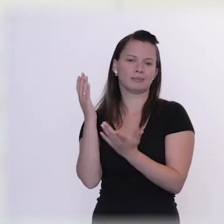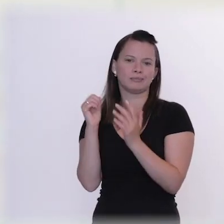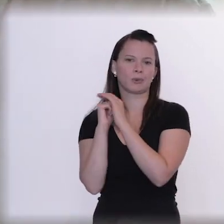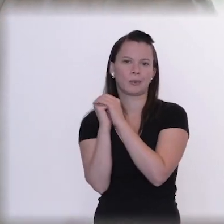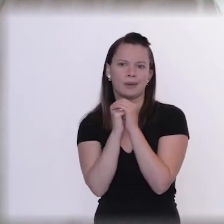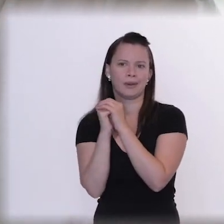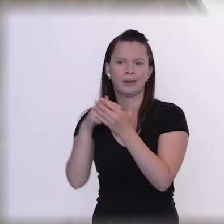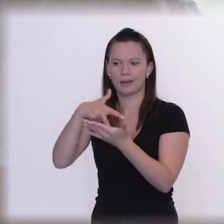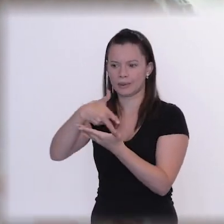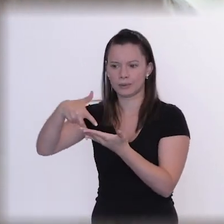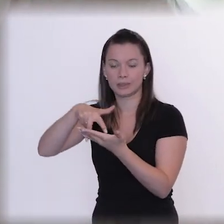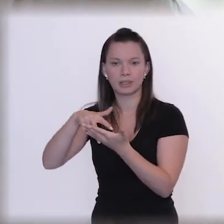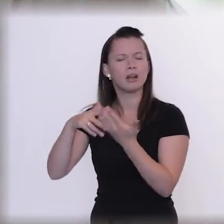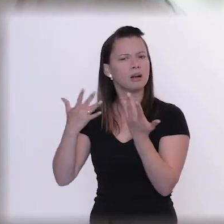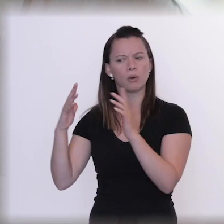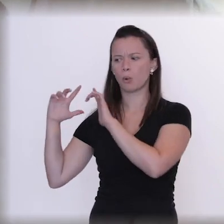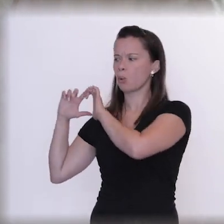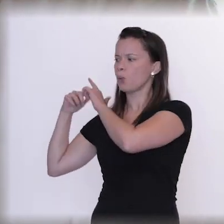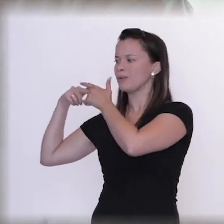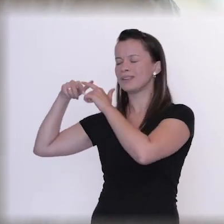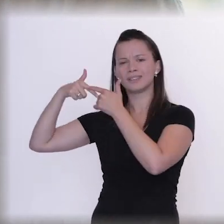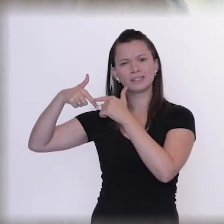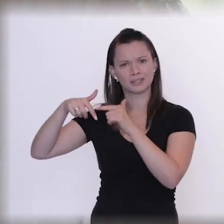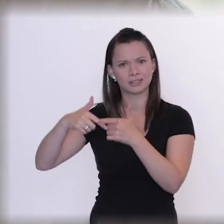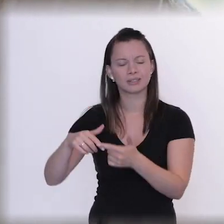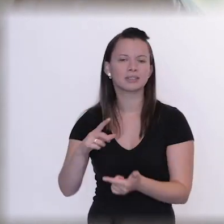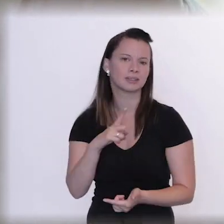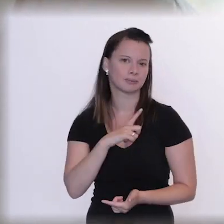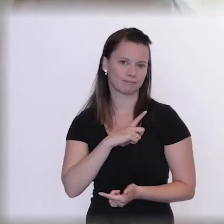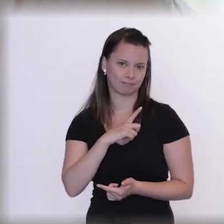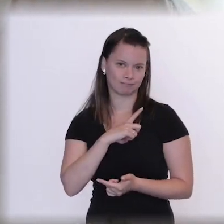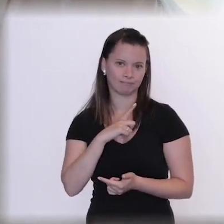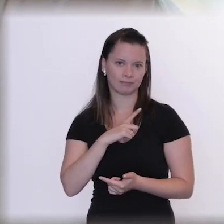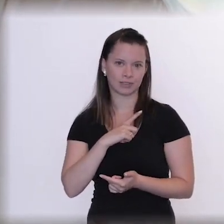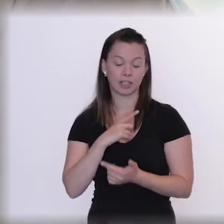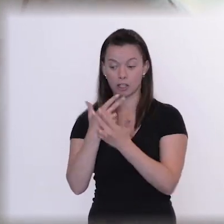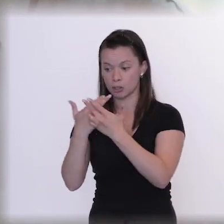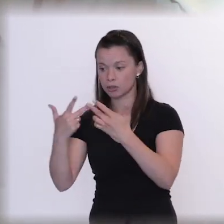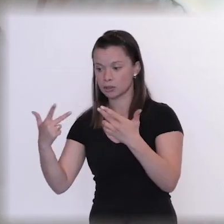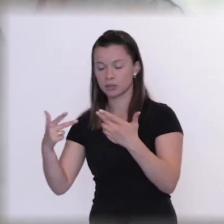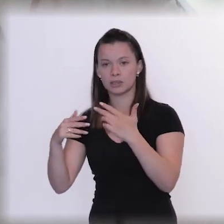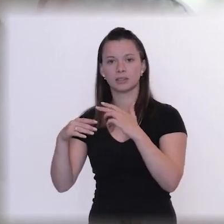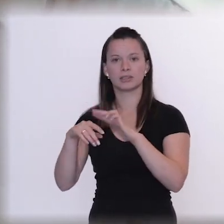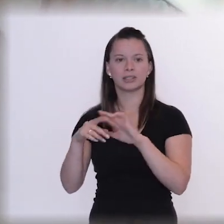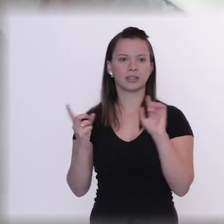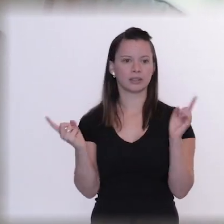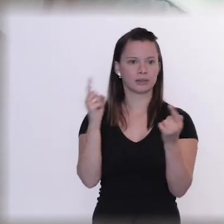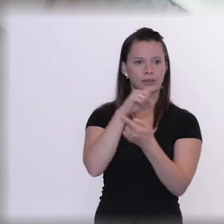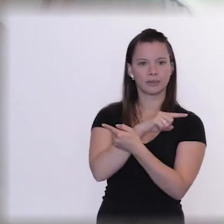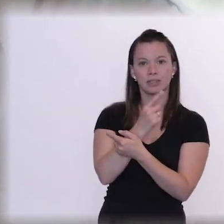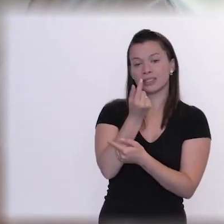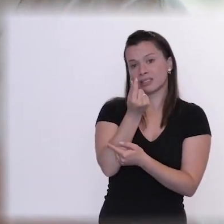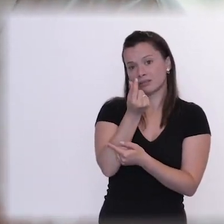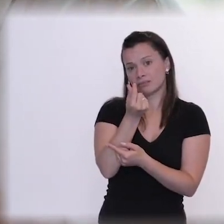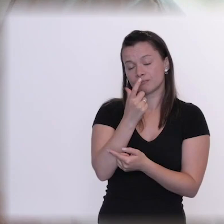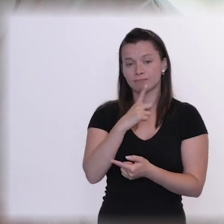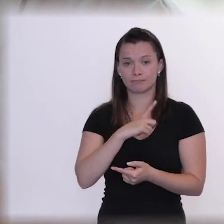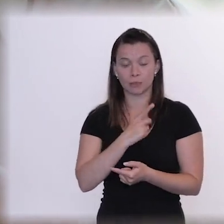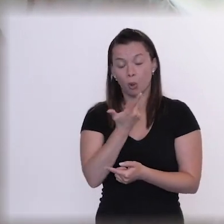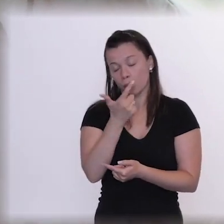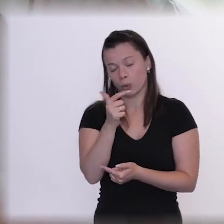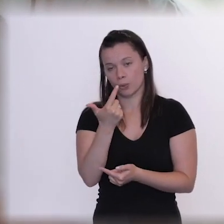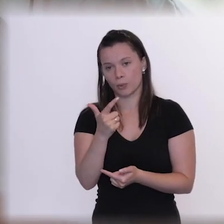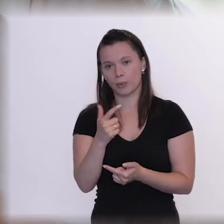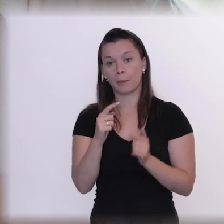do nada. Você faz tudo isso a partir das suas condições materiais, e vice-versa, e vice-versa. Mas isso é uma coisa que me